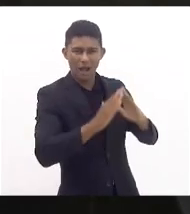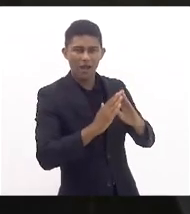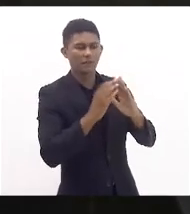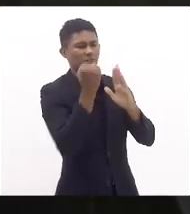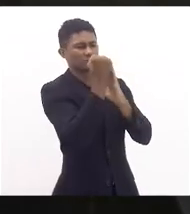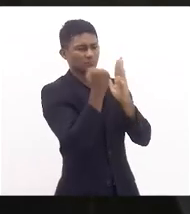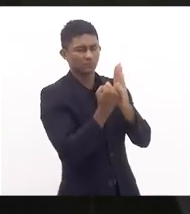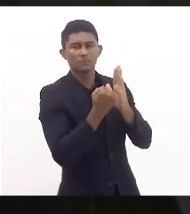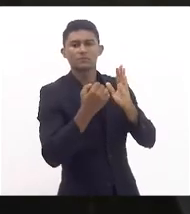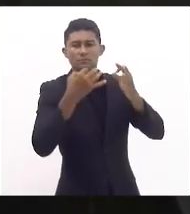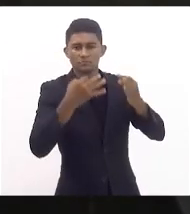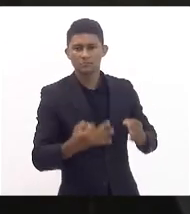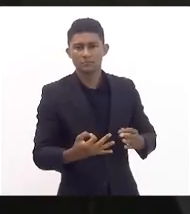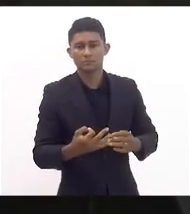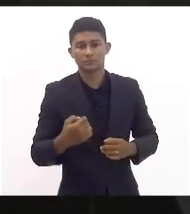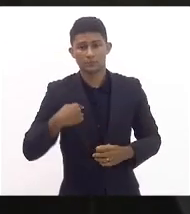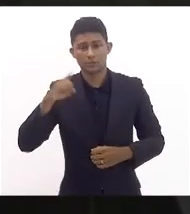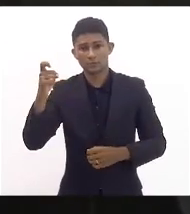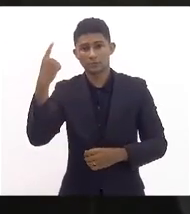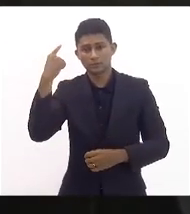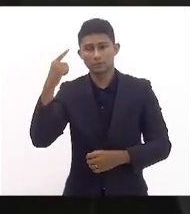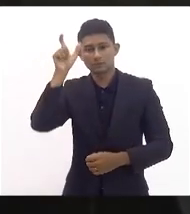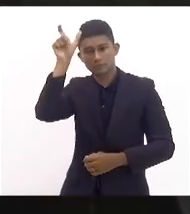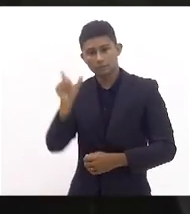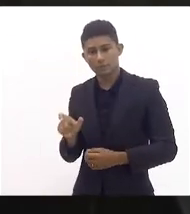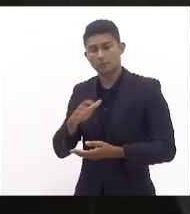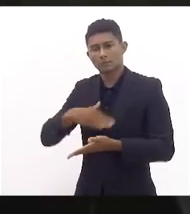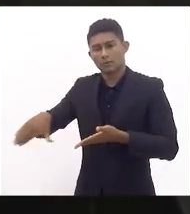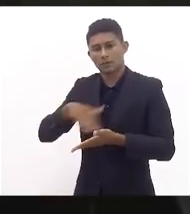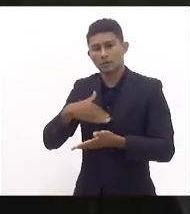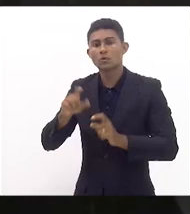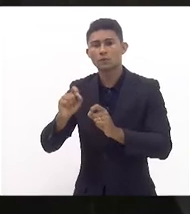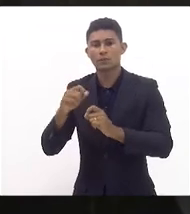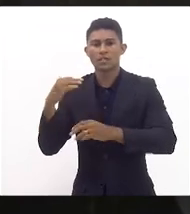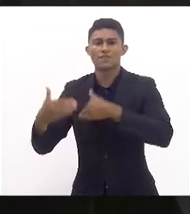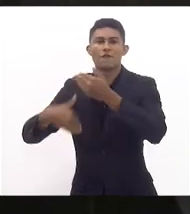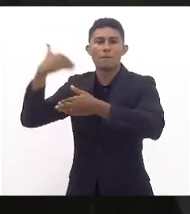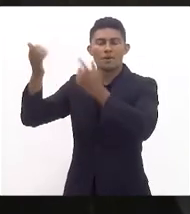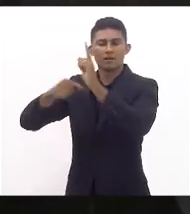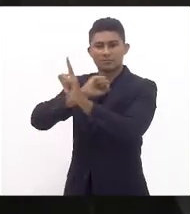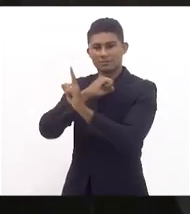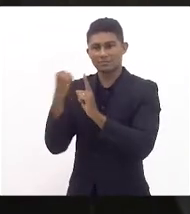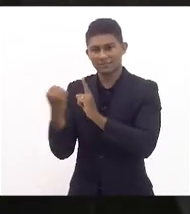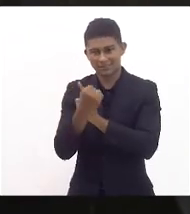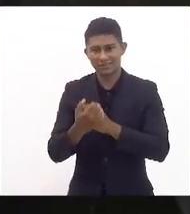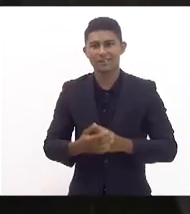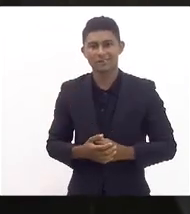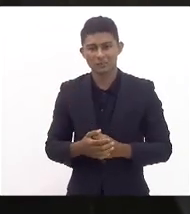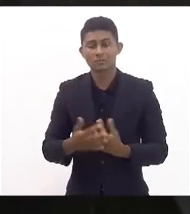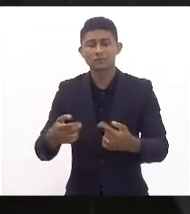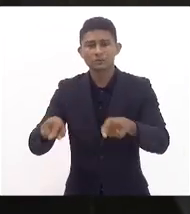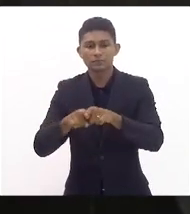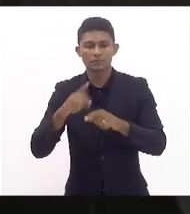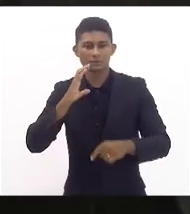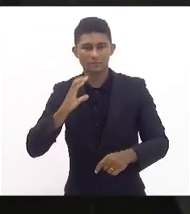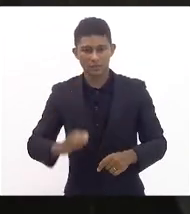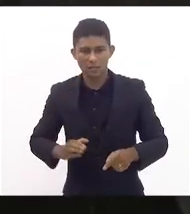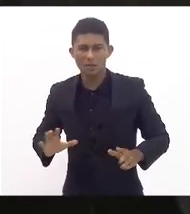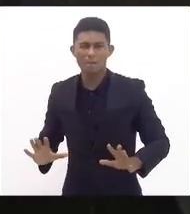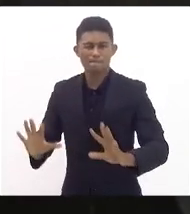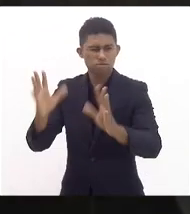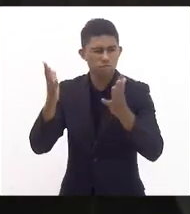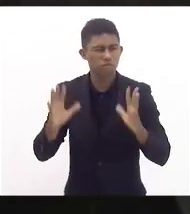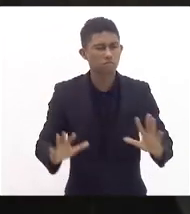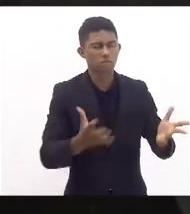Eu fui secretária, como já disse, não é, de desenvolvimento social e promoção da cidadania por